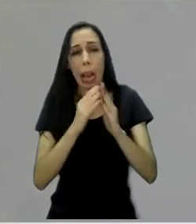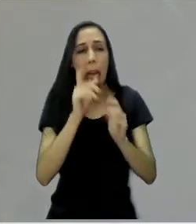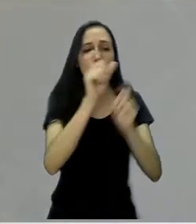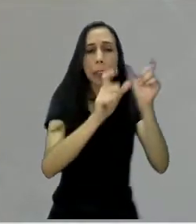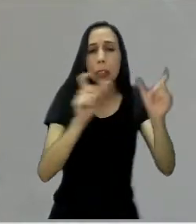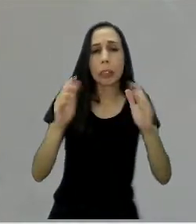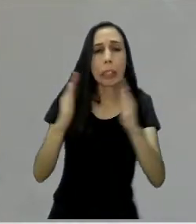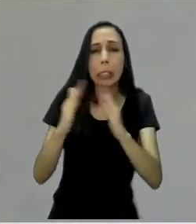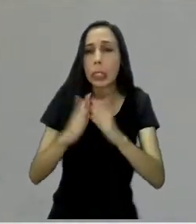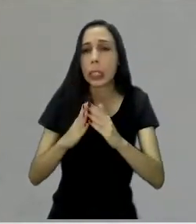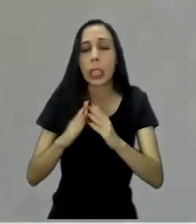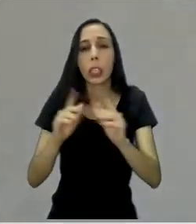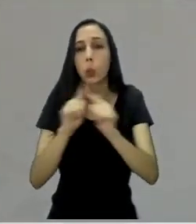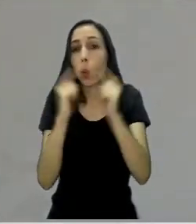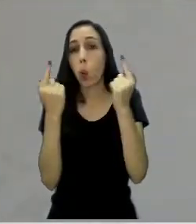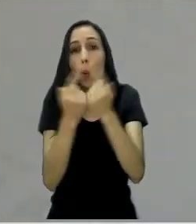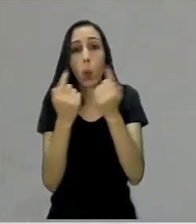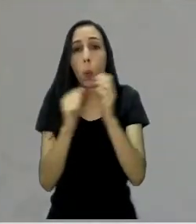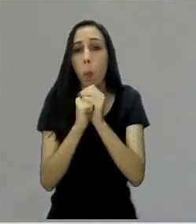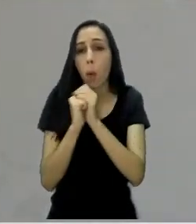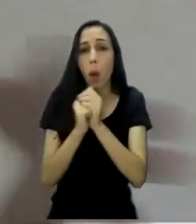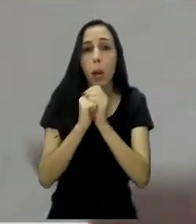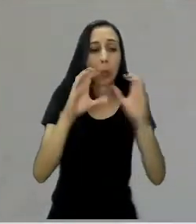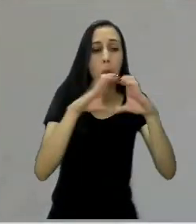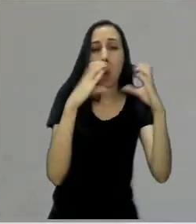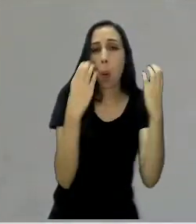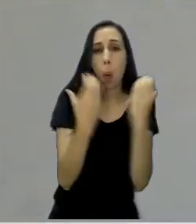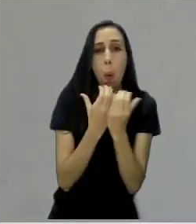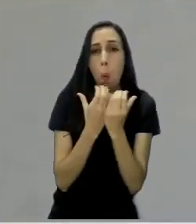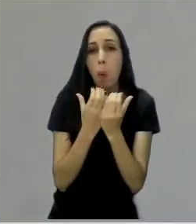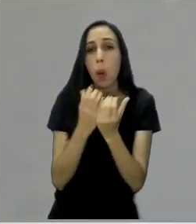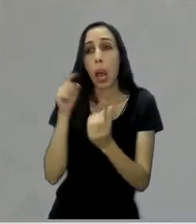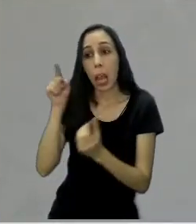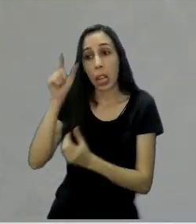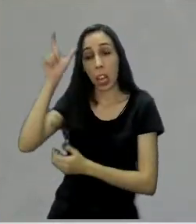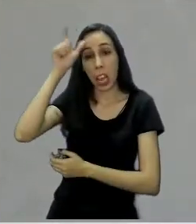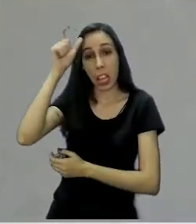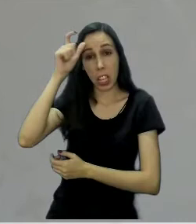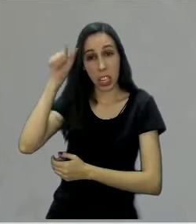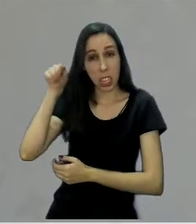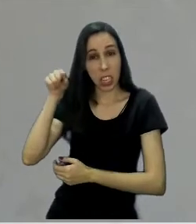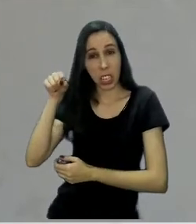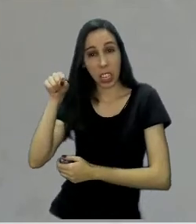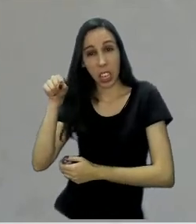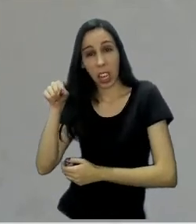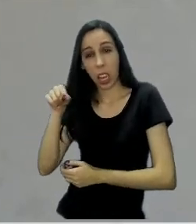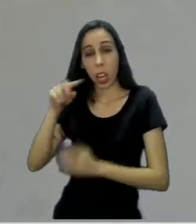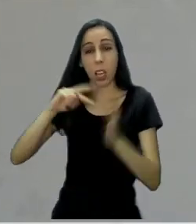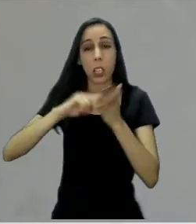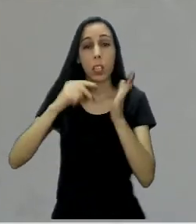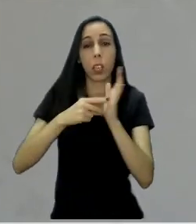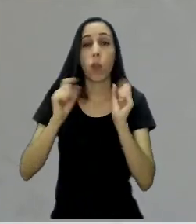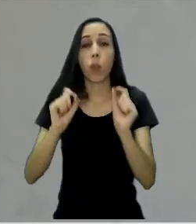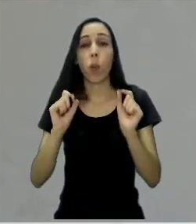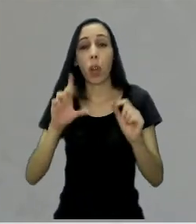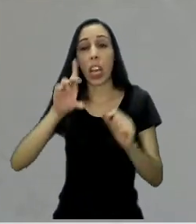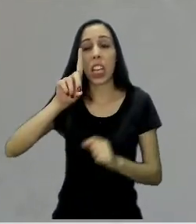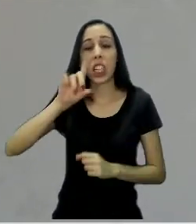nossas casas, nos nossos grupos de oração, nas nossas comunidades. Diabo quer dizer